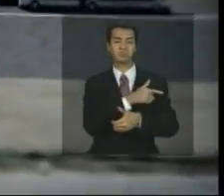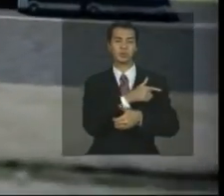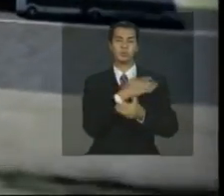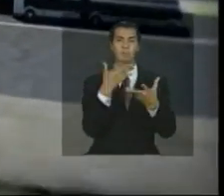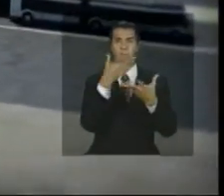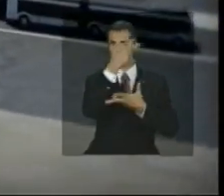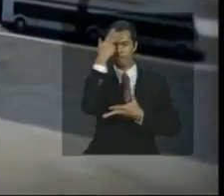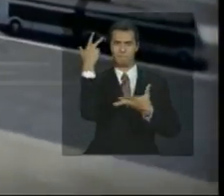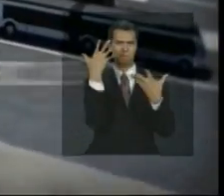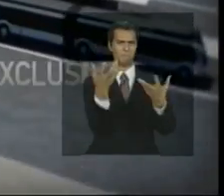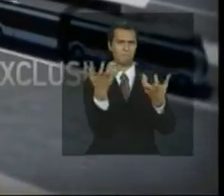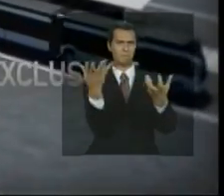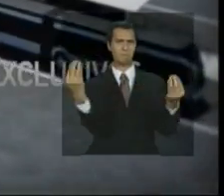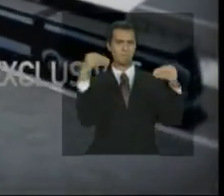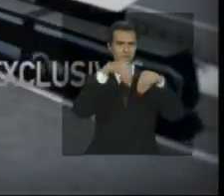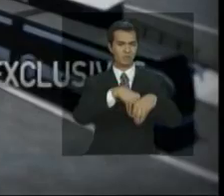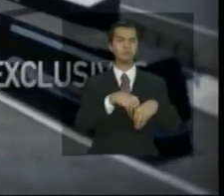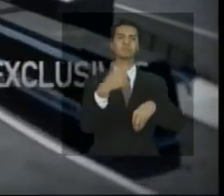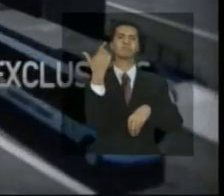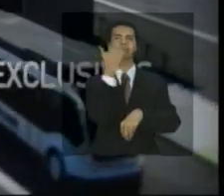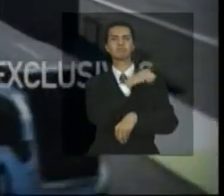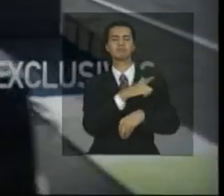massa.